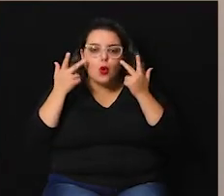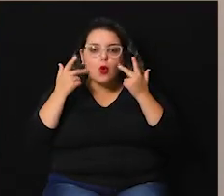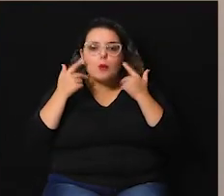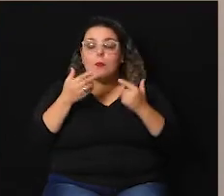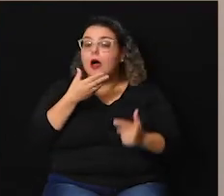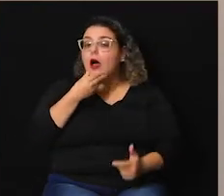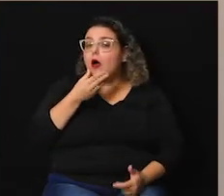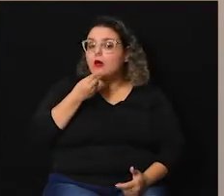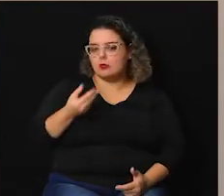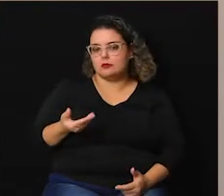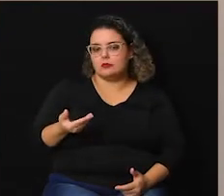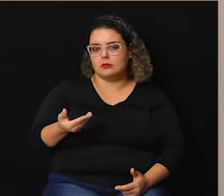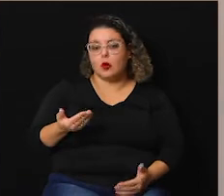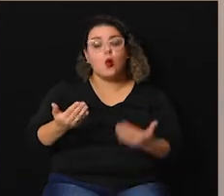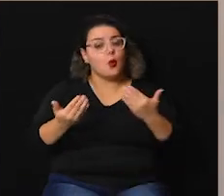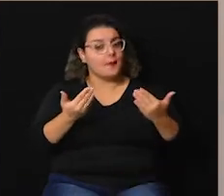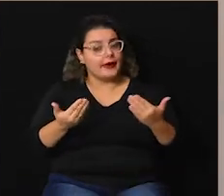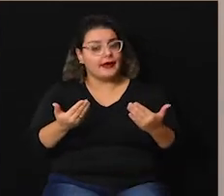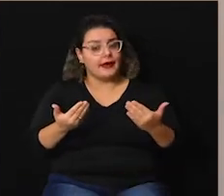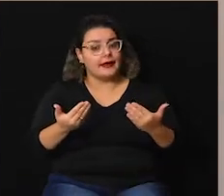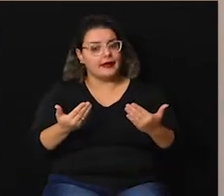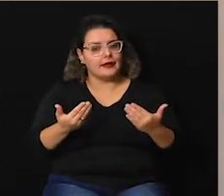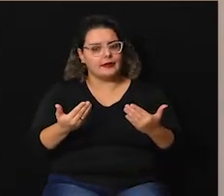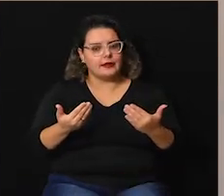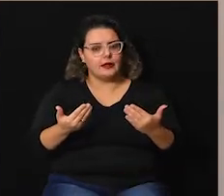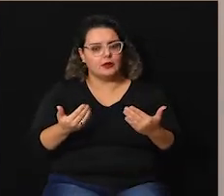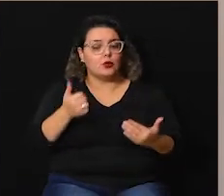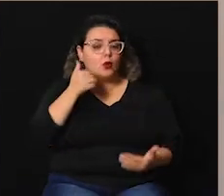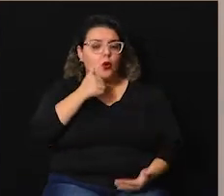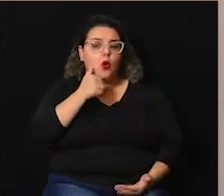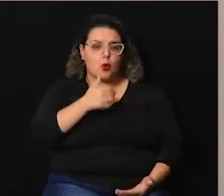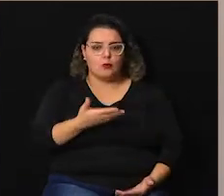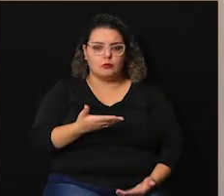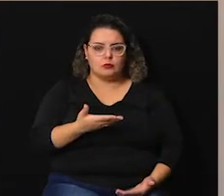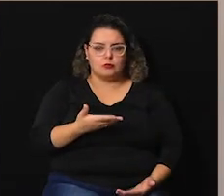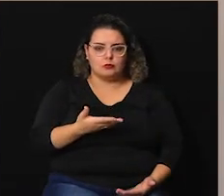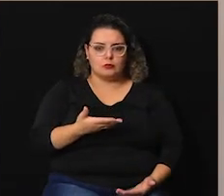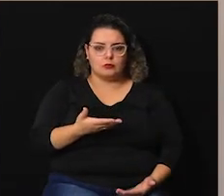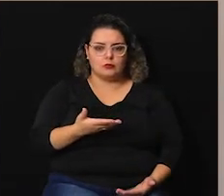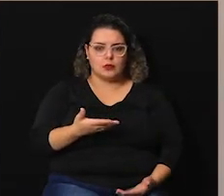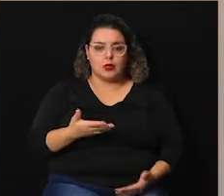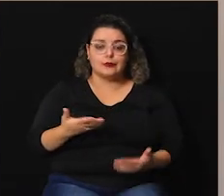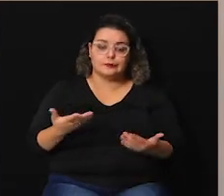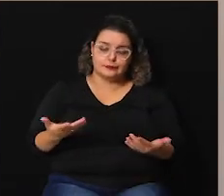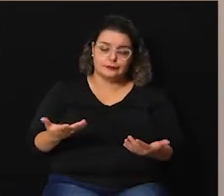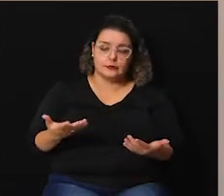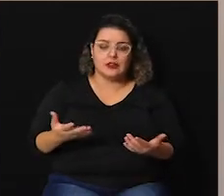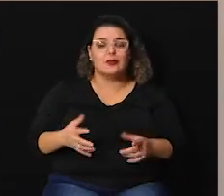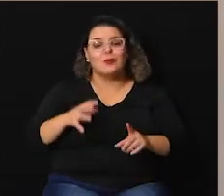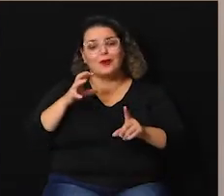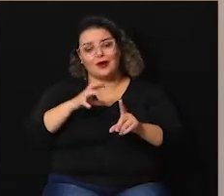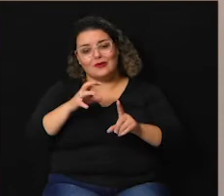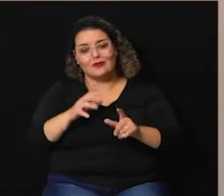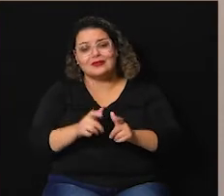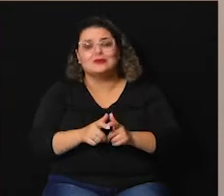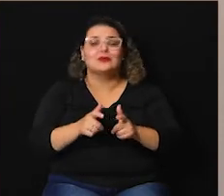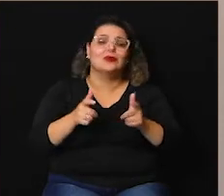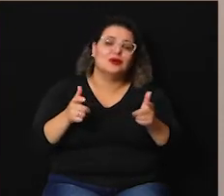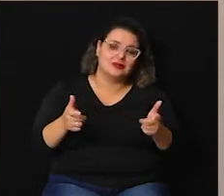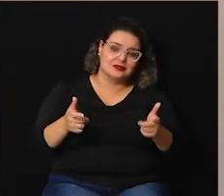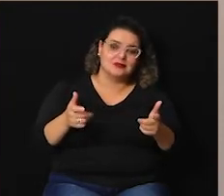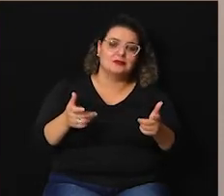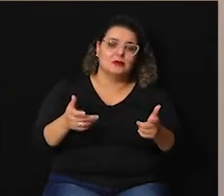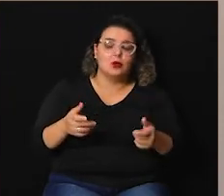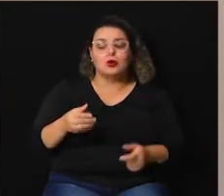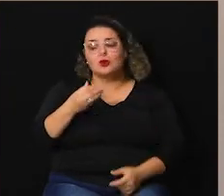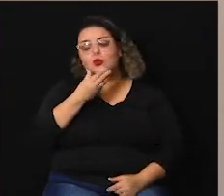frequente no masculino, há uma certa aceitação por parte do outro. então o impacto pode ser